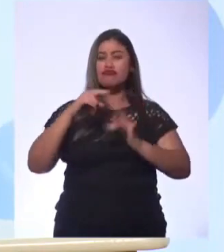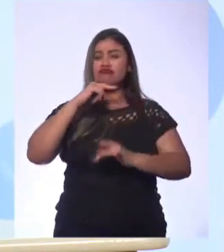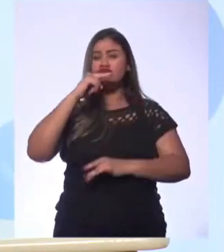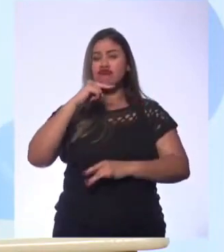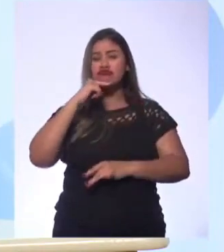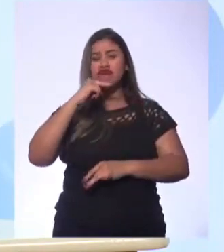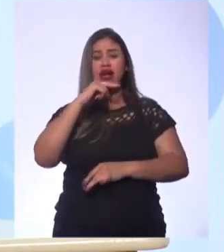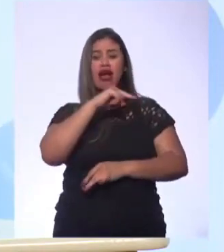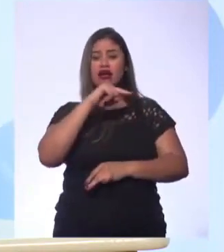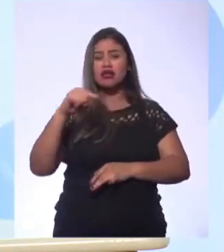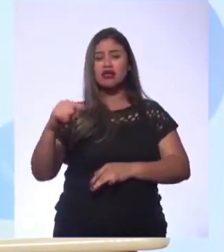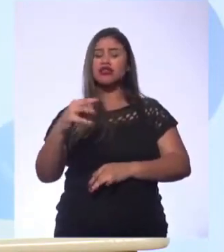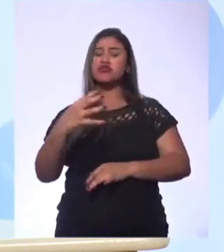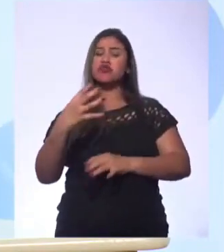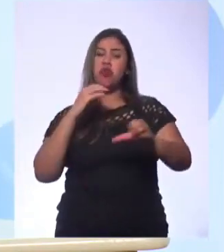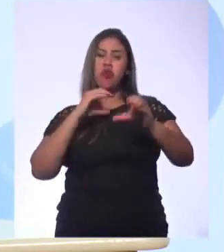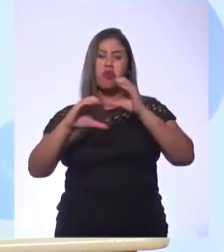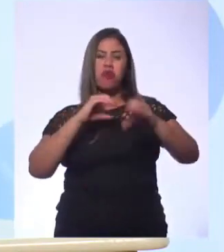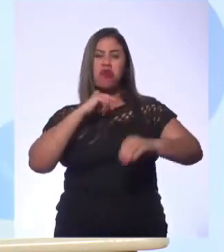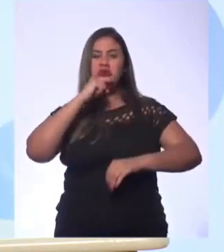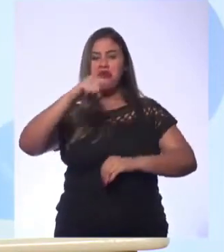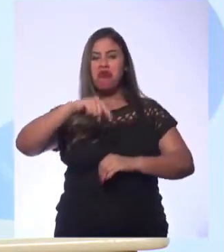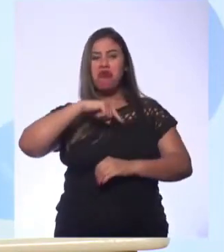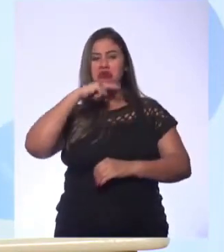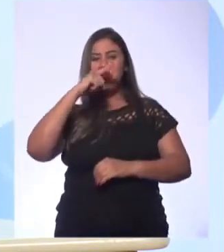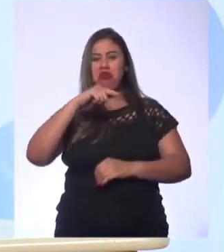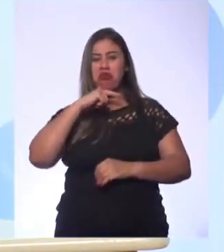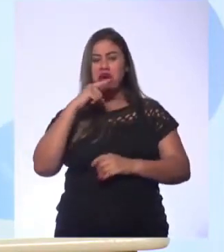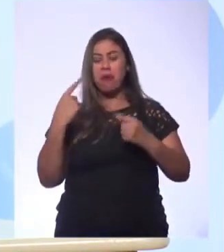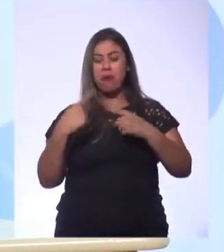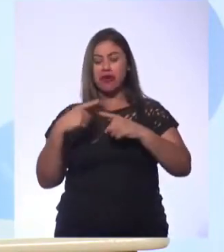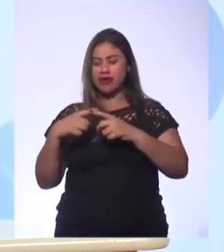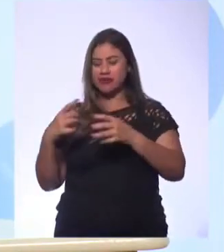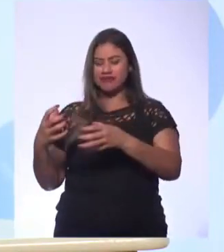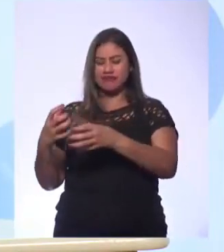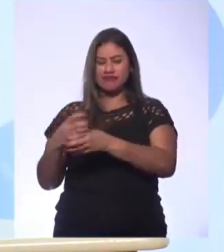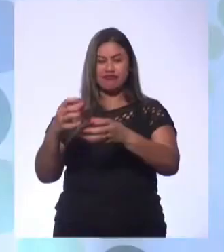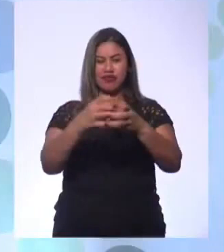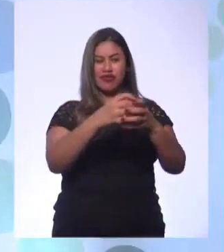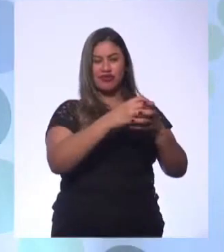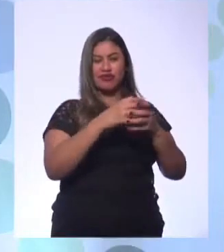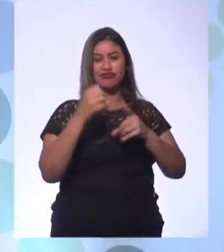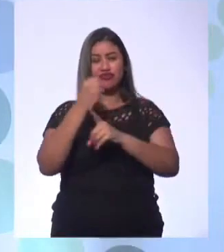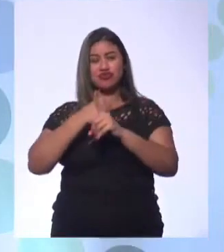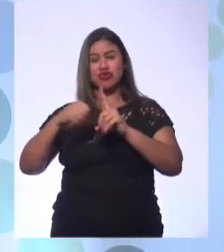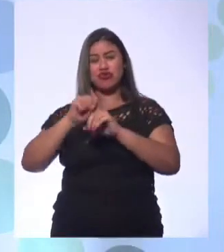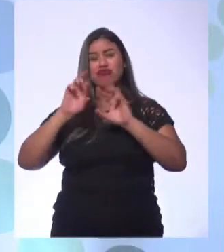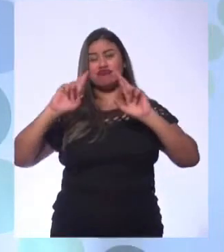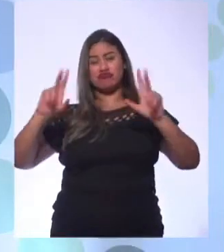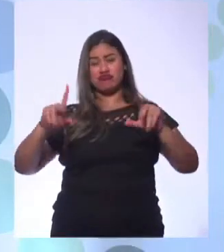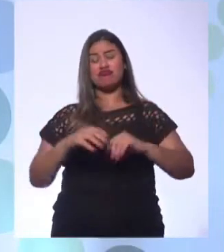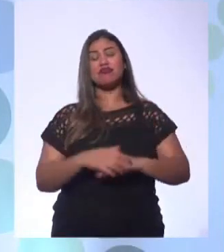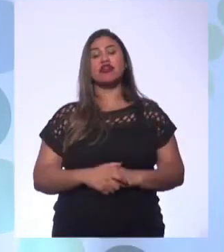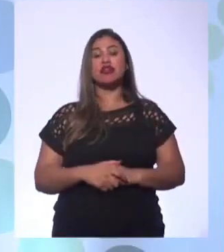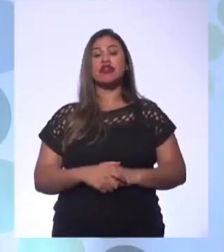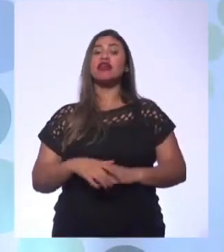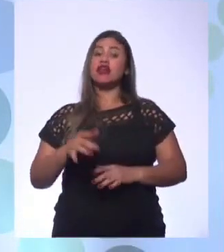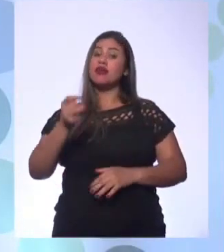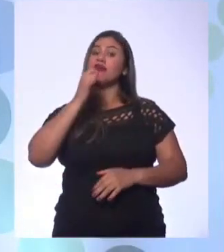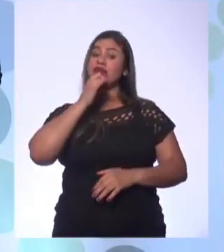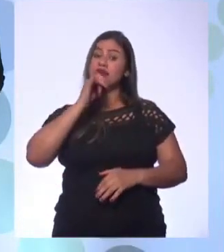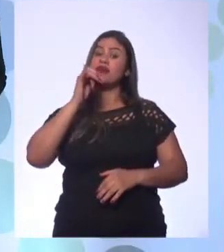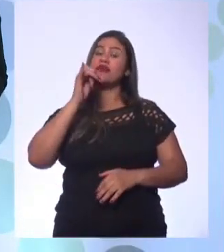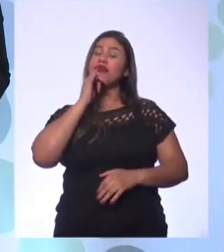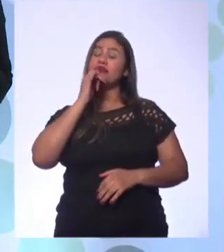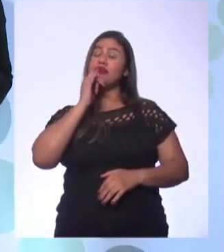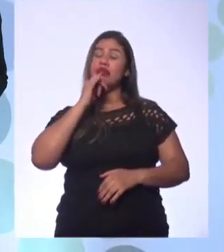de tão diferente que ficou a língua de cada grupo social ali presente, né? Pois é, e dependendo da região do Brasil onde você